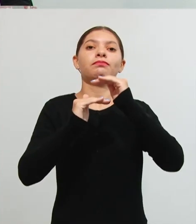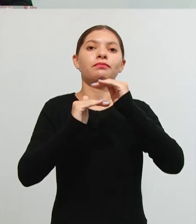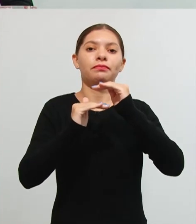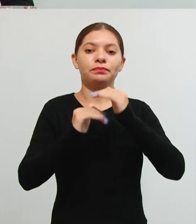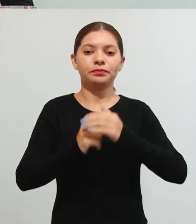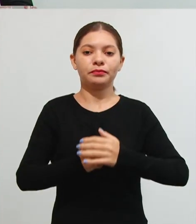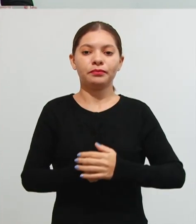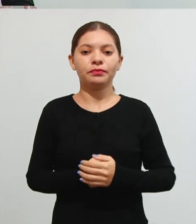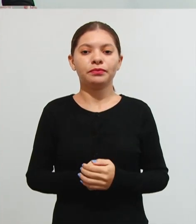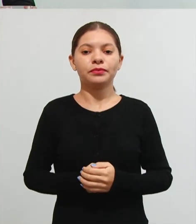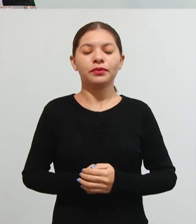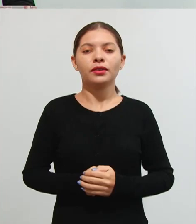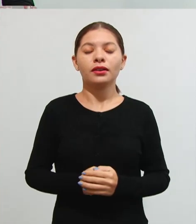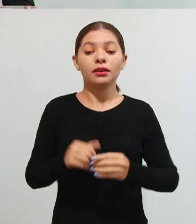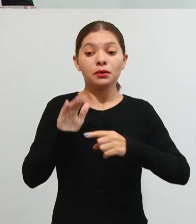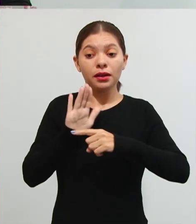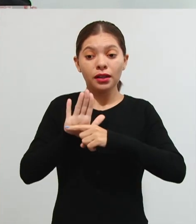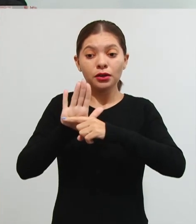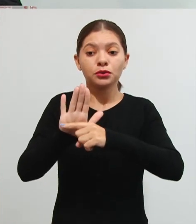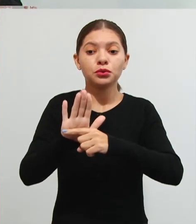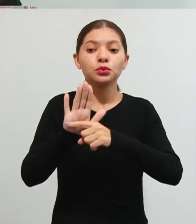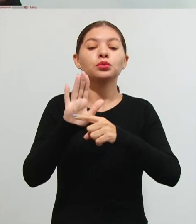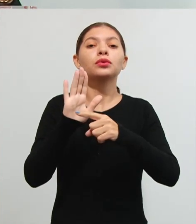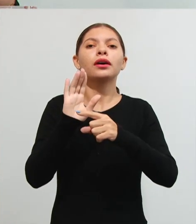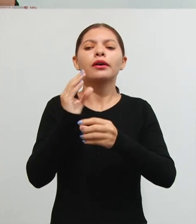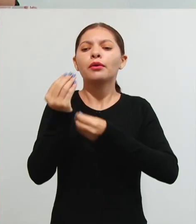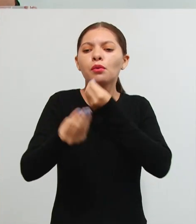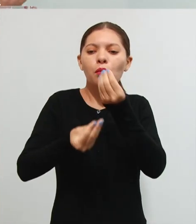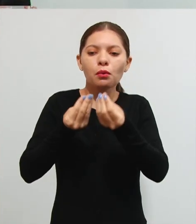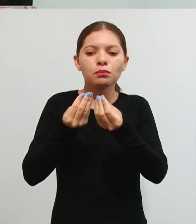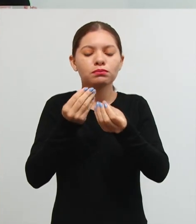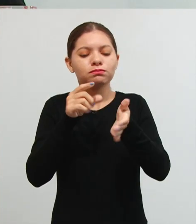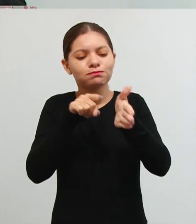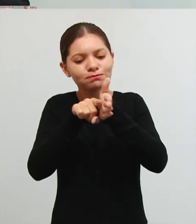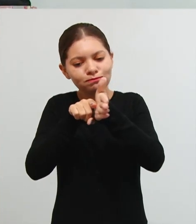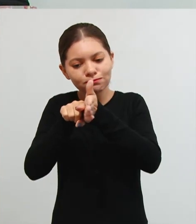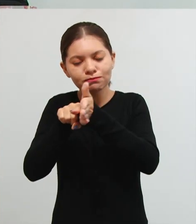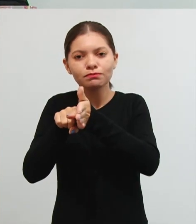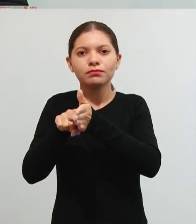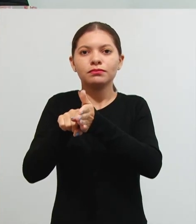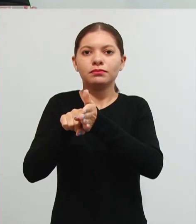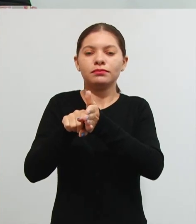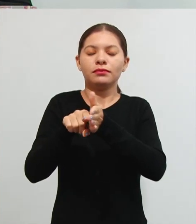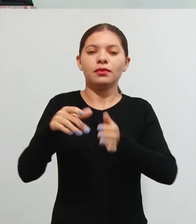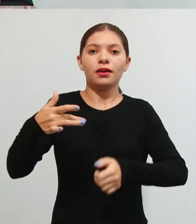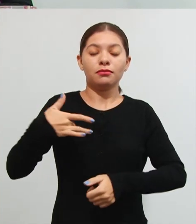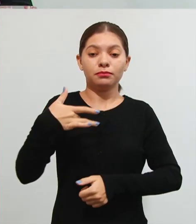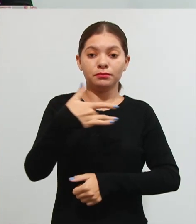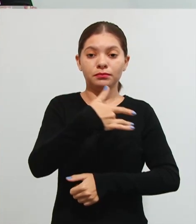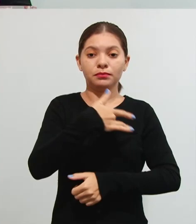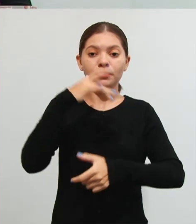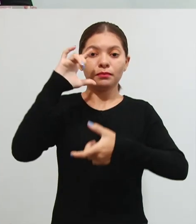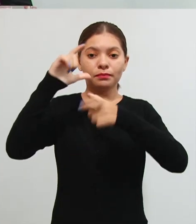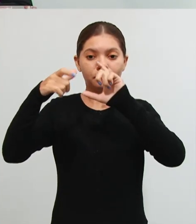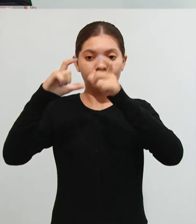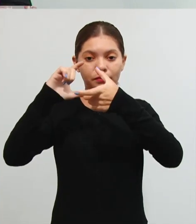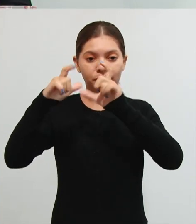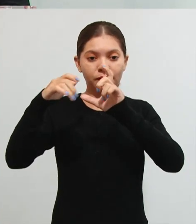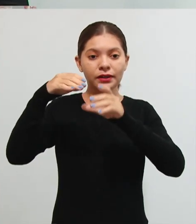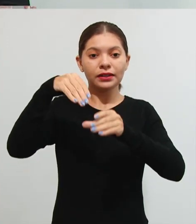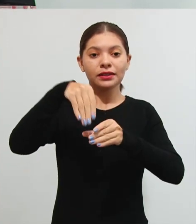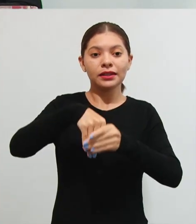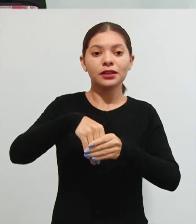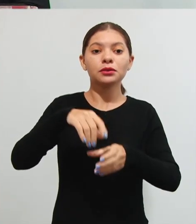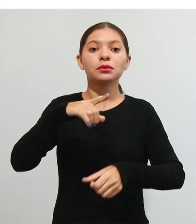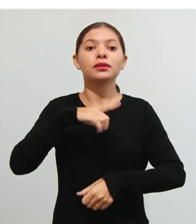de parâmetro para o diagnóstico de transtornos mentais. E dentro desses transtornos mentais, nós temos o TGD.